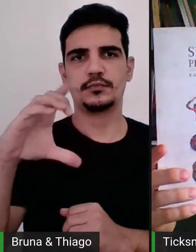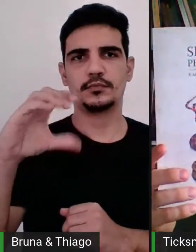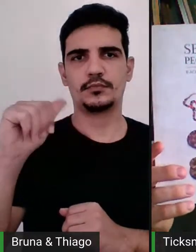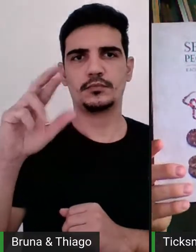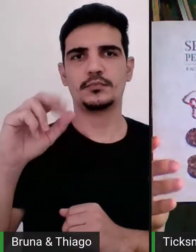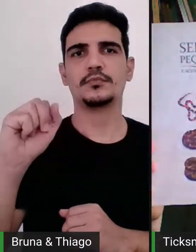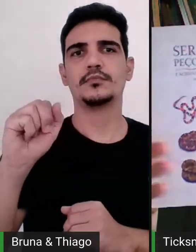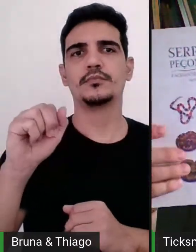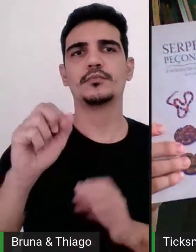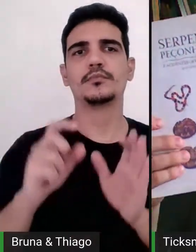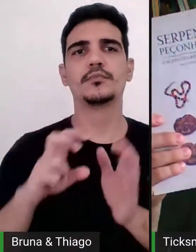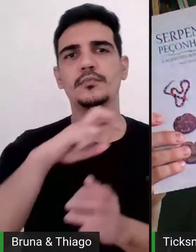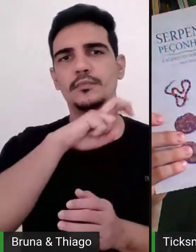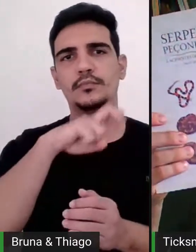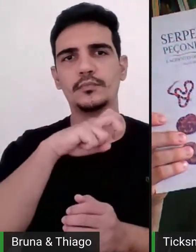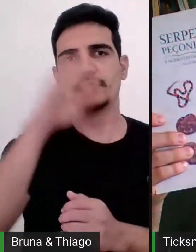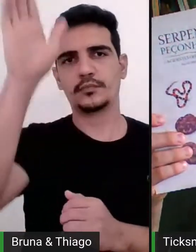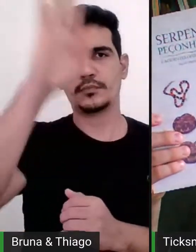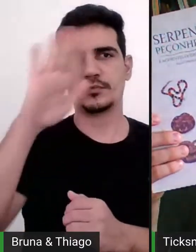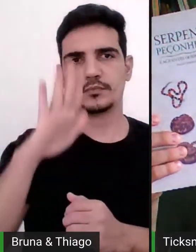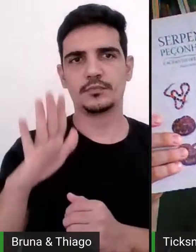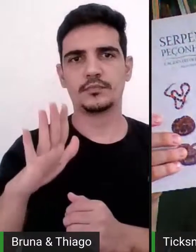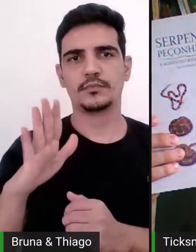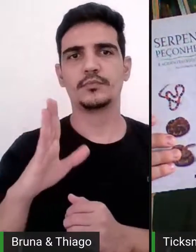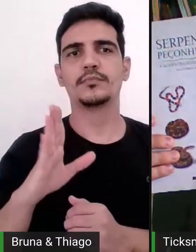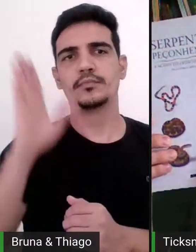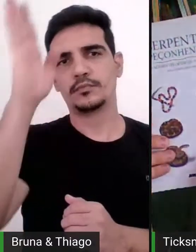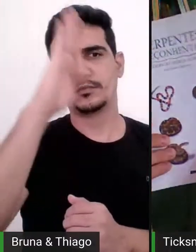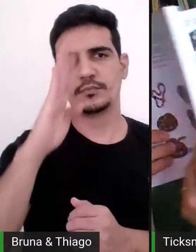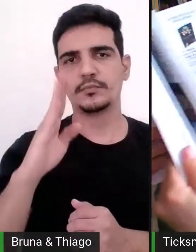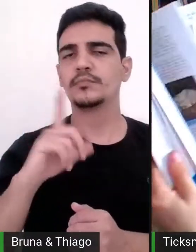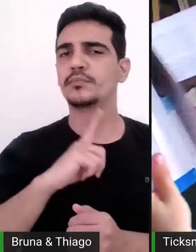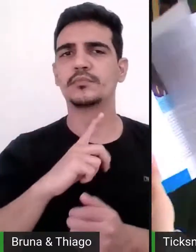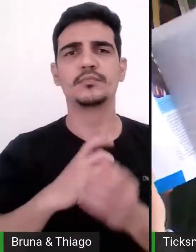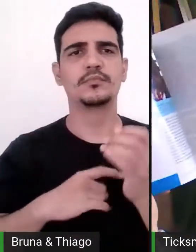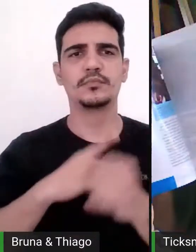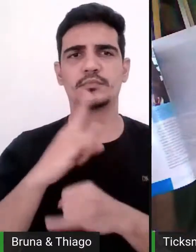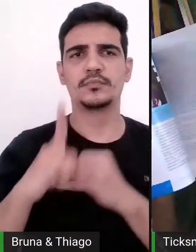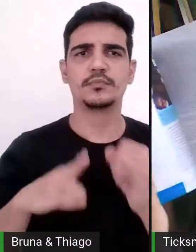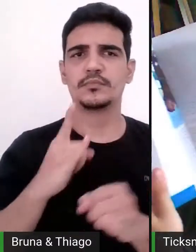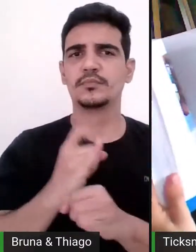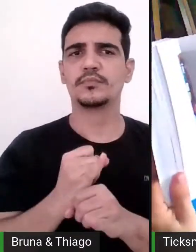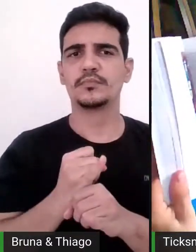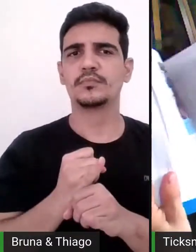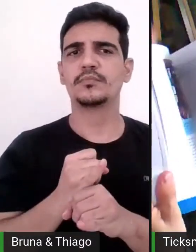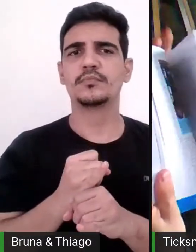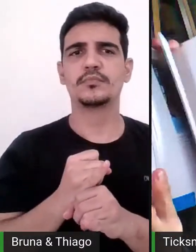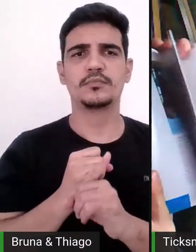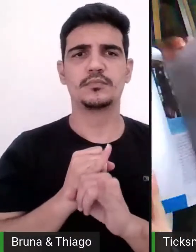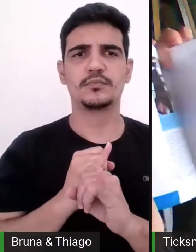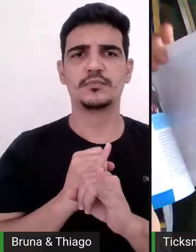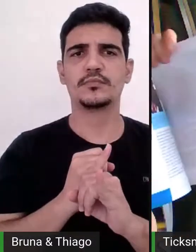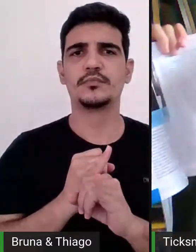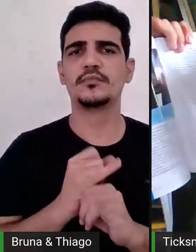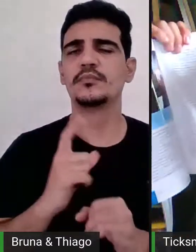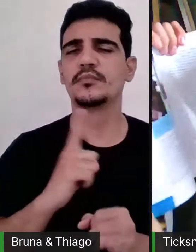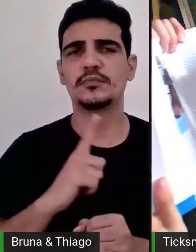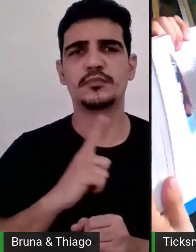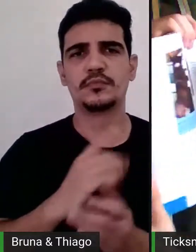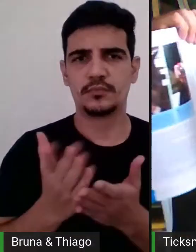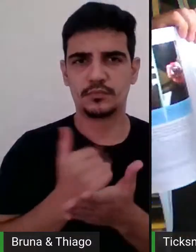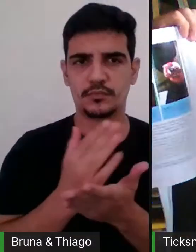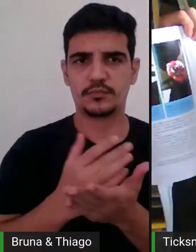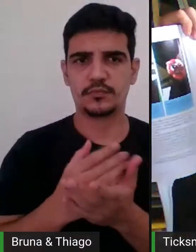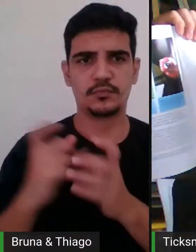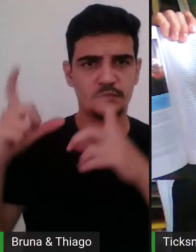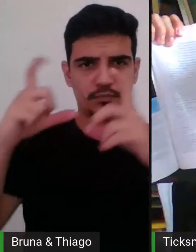Brasil. Esse você tem na Anolis, tem na internet, e é um livro, gente, todo ilustrado. É